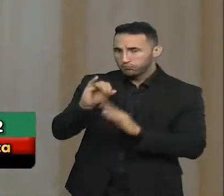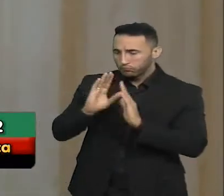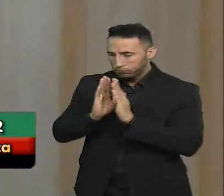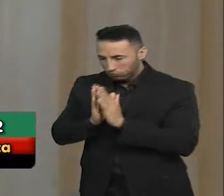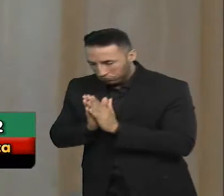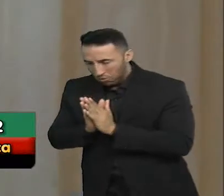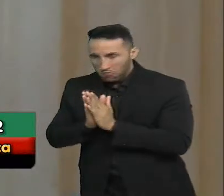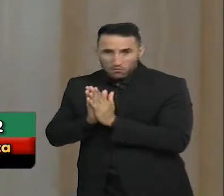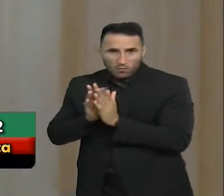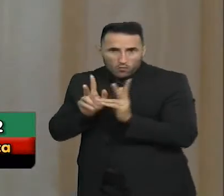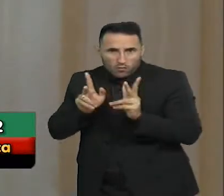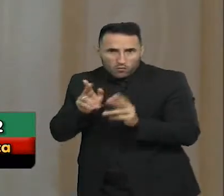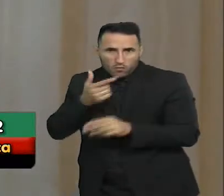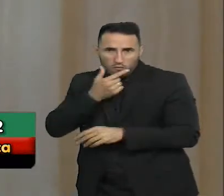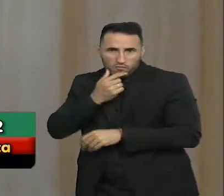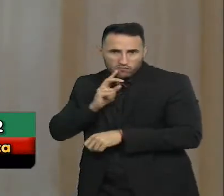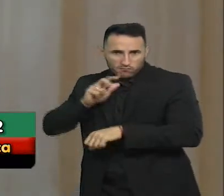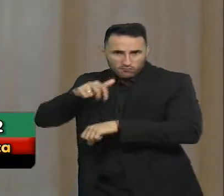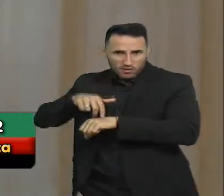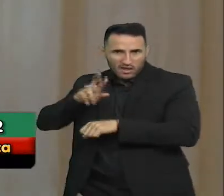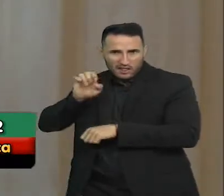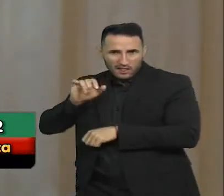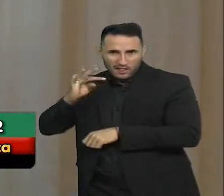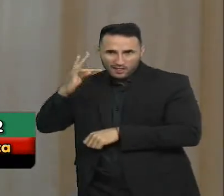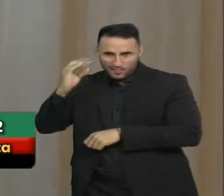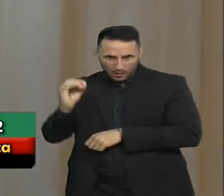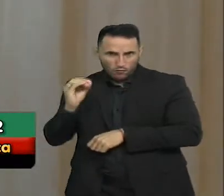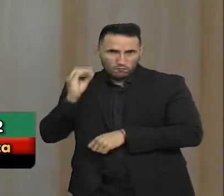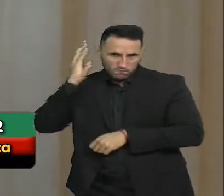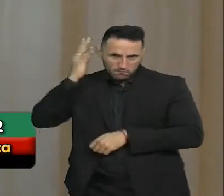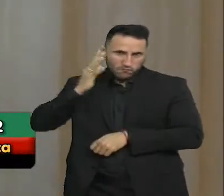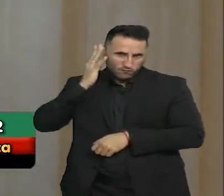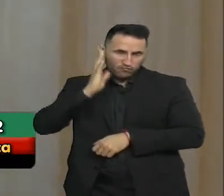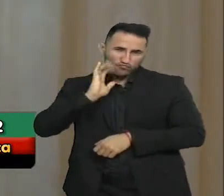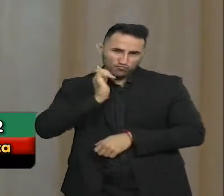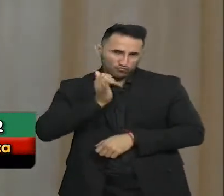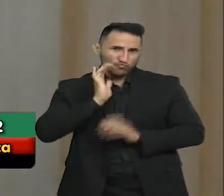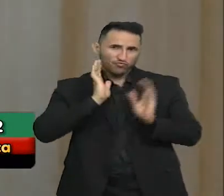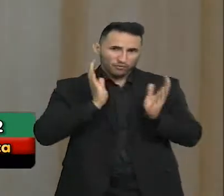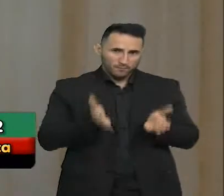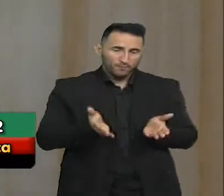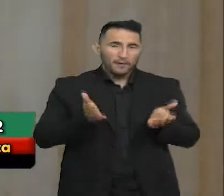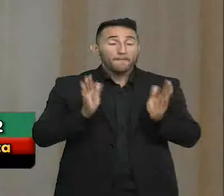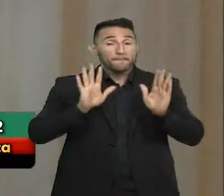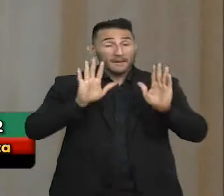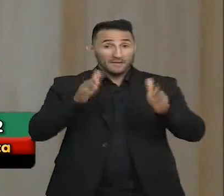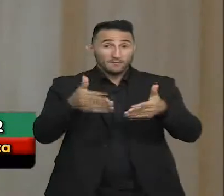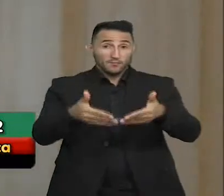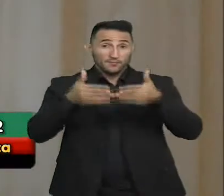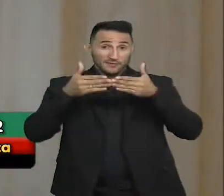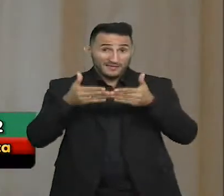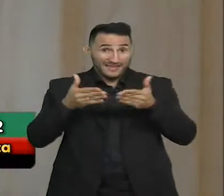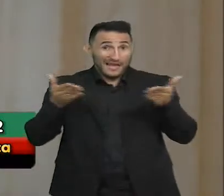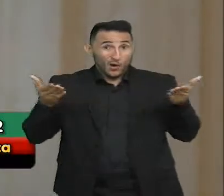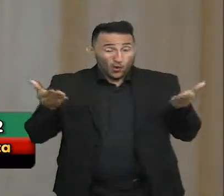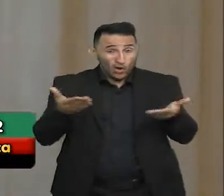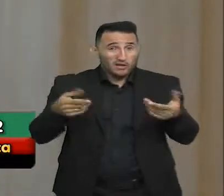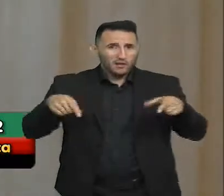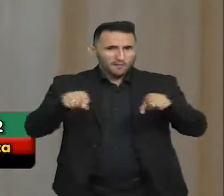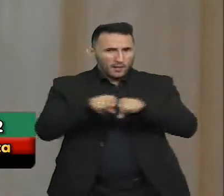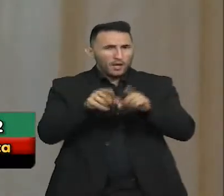Renato enfatizou. Tá? E uma questão que eu peço licença e